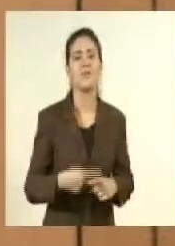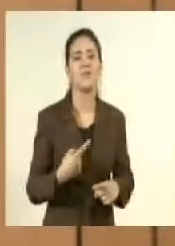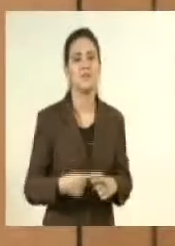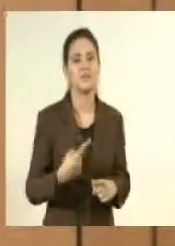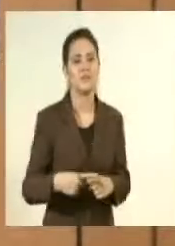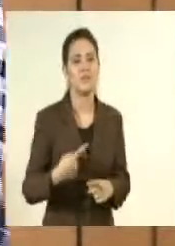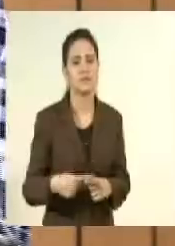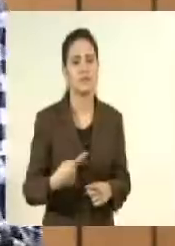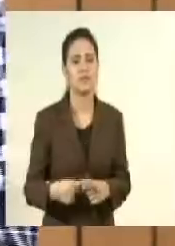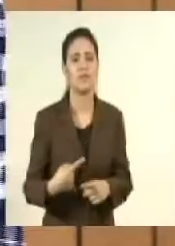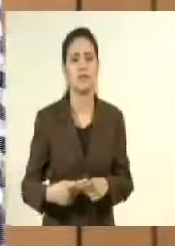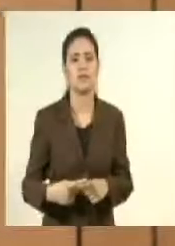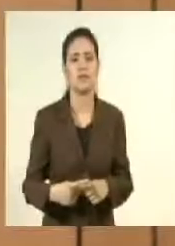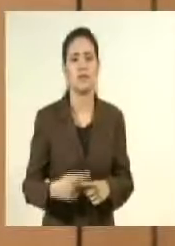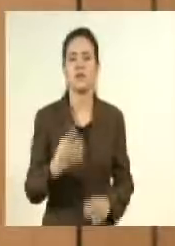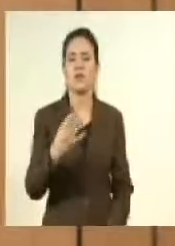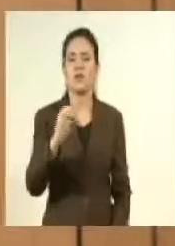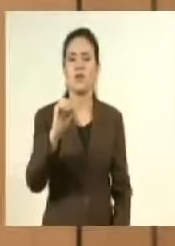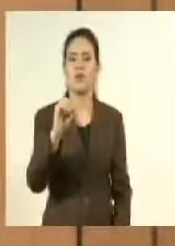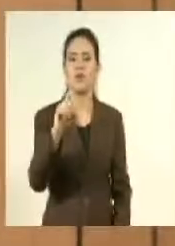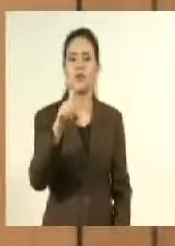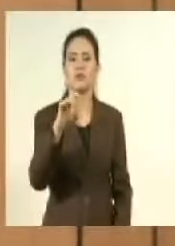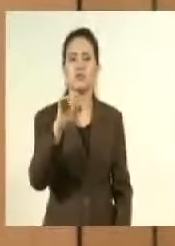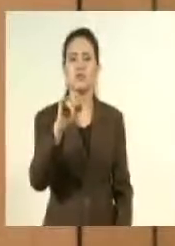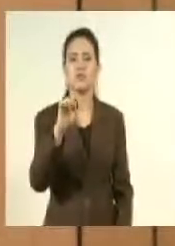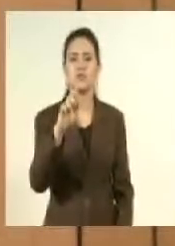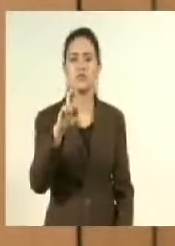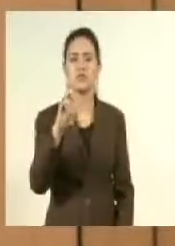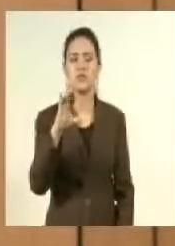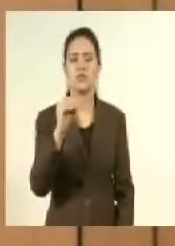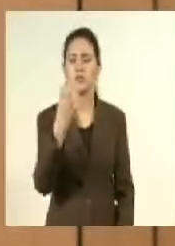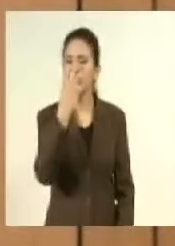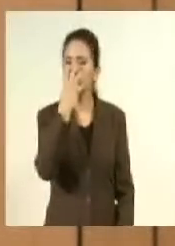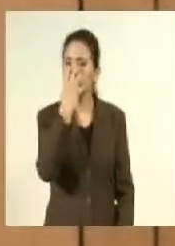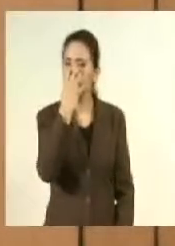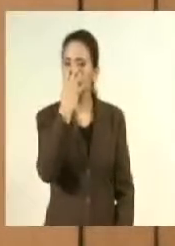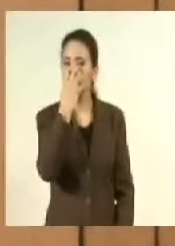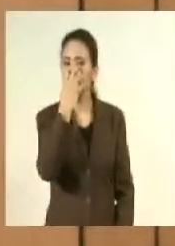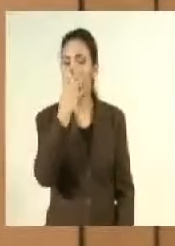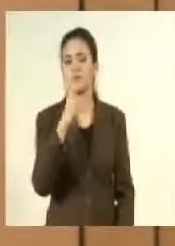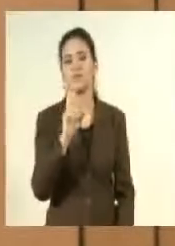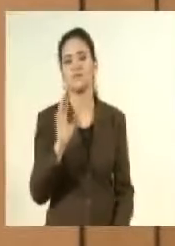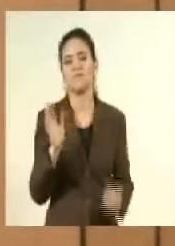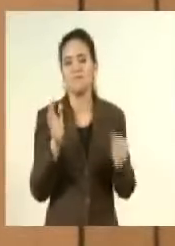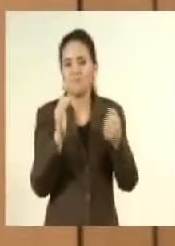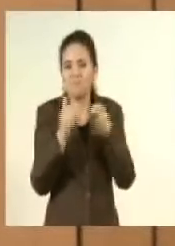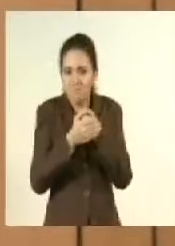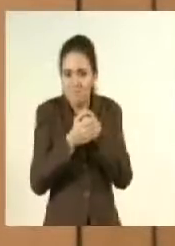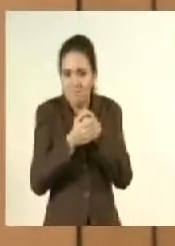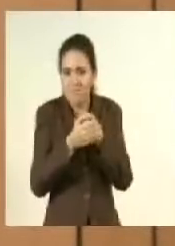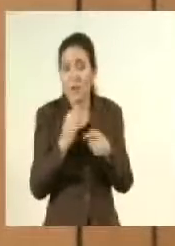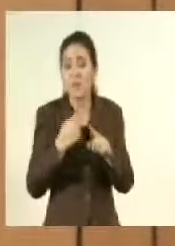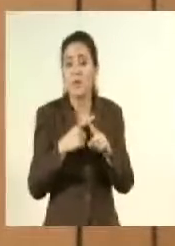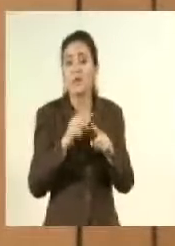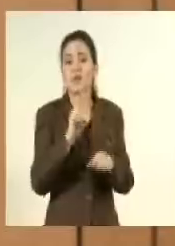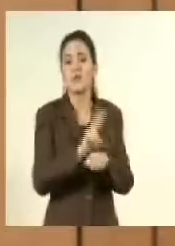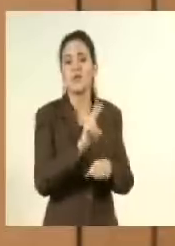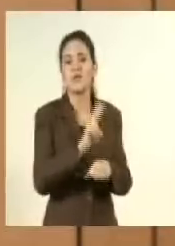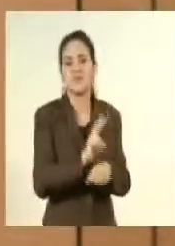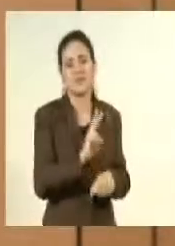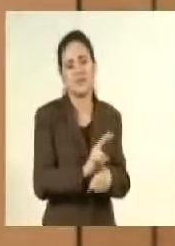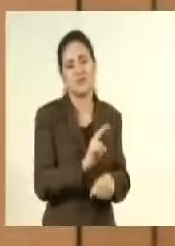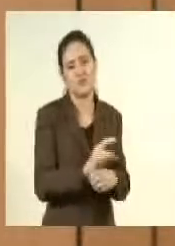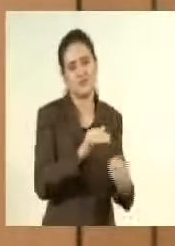sendo encoberta, deputado Adilásio, para tentar proteger os seus